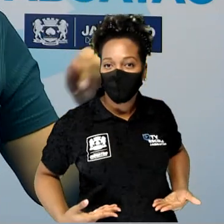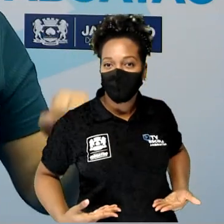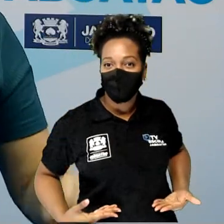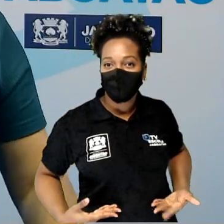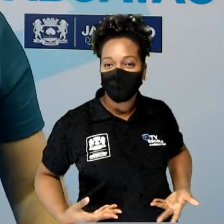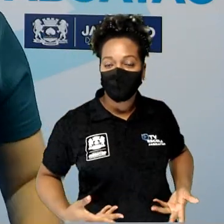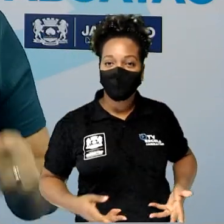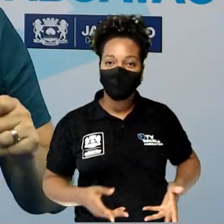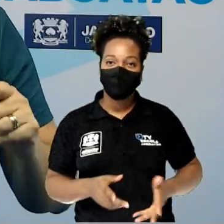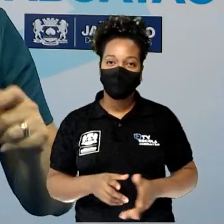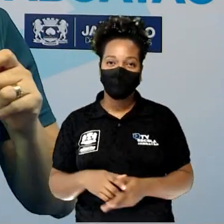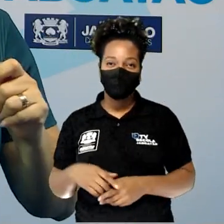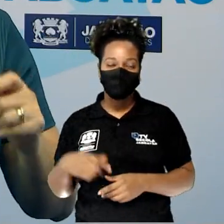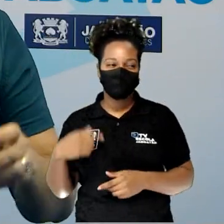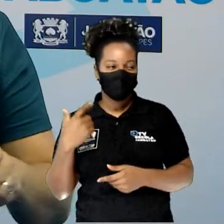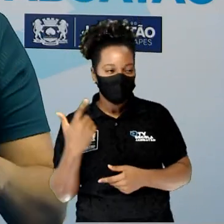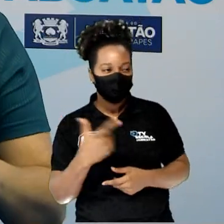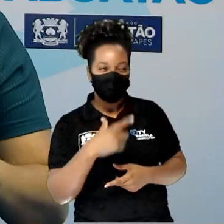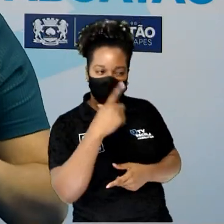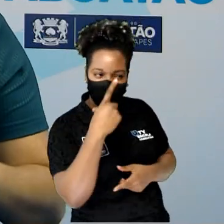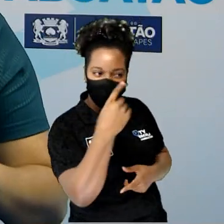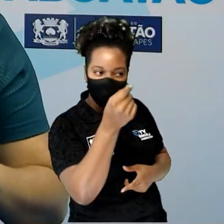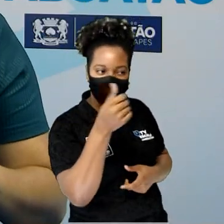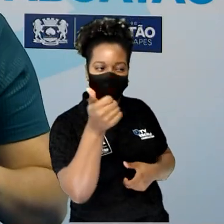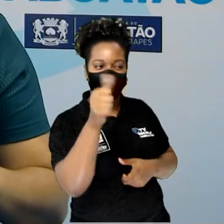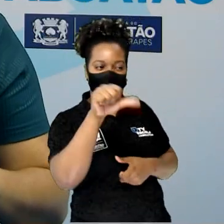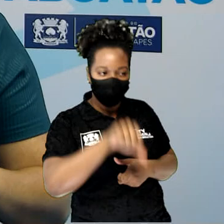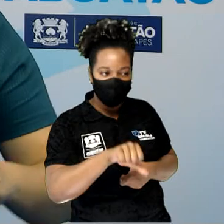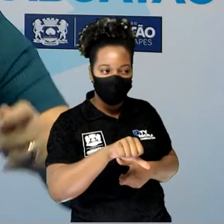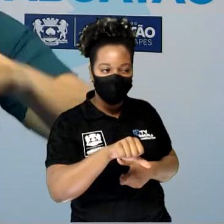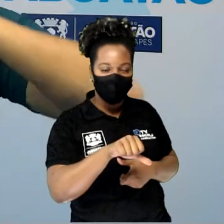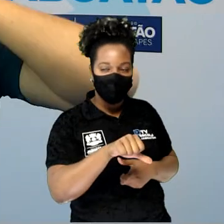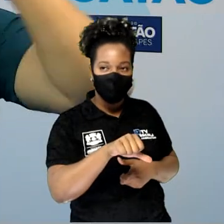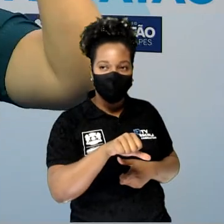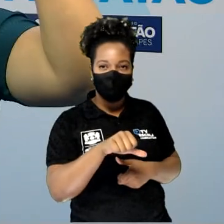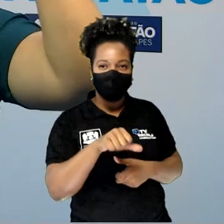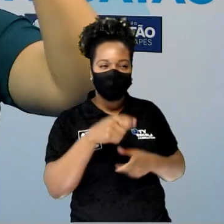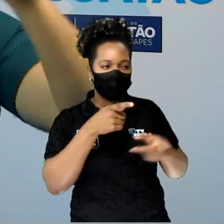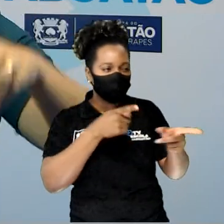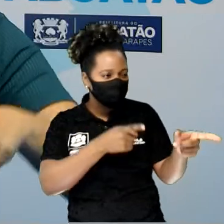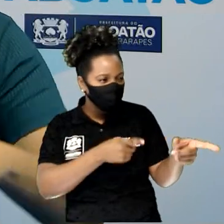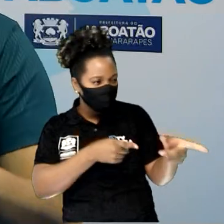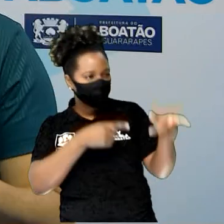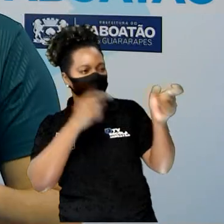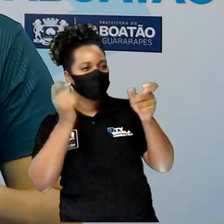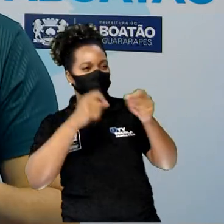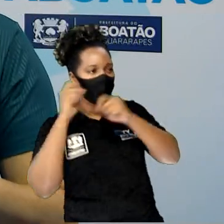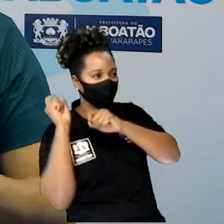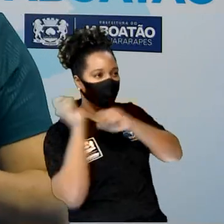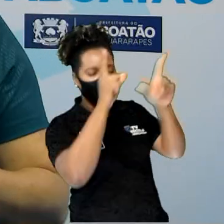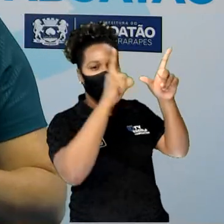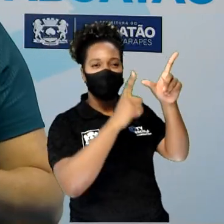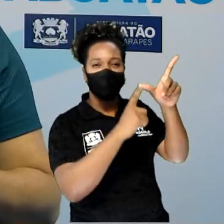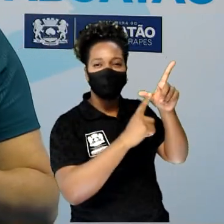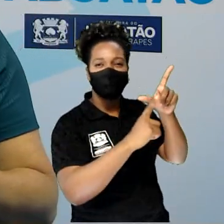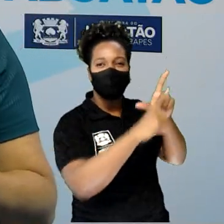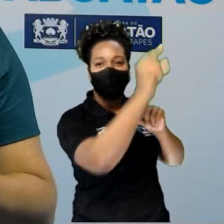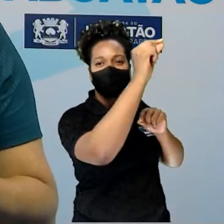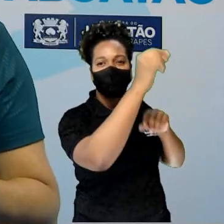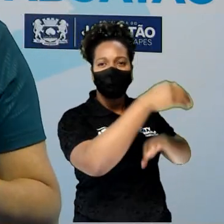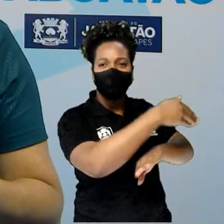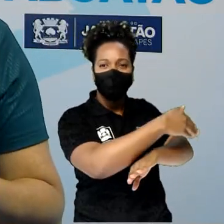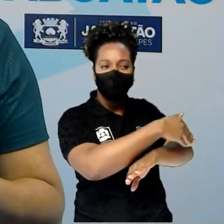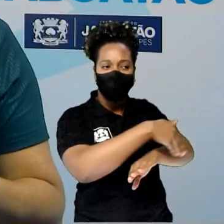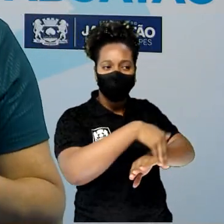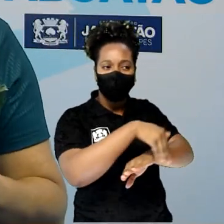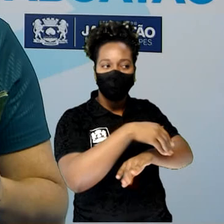fome. Aquela bruxa ranzinza, que era muito malvada, atirou longe o bichinho para bem longe da estrada. Mas ele